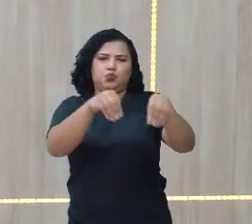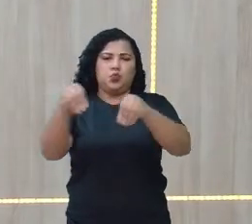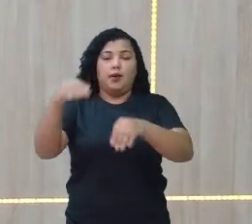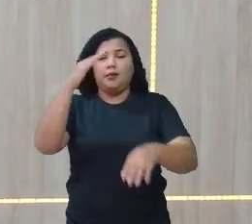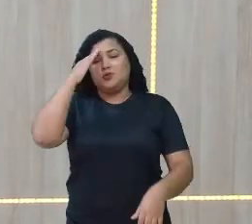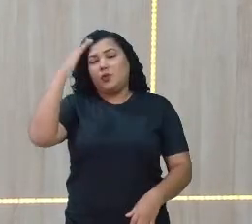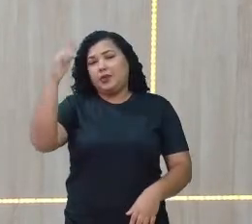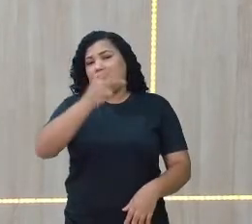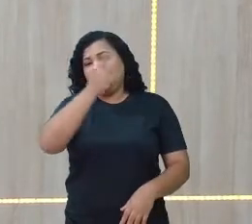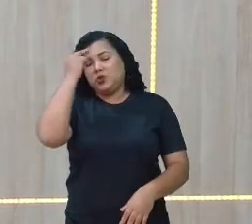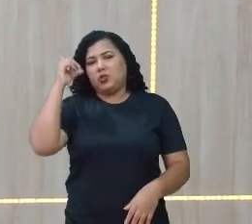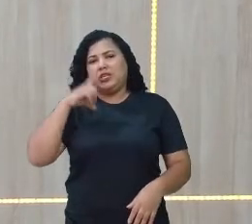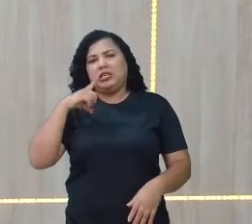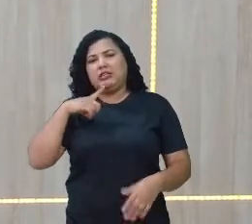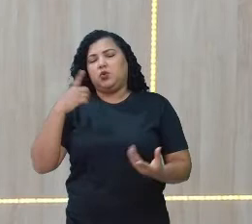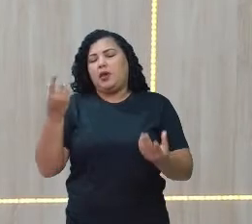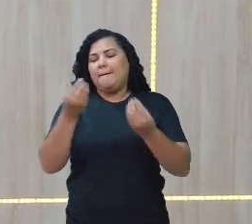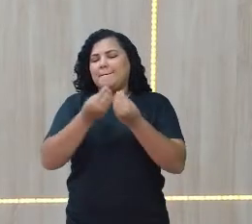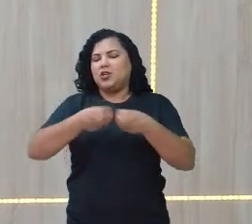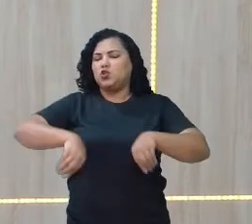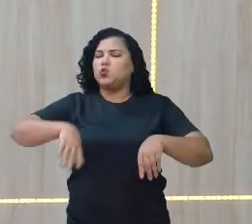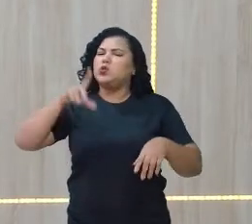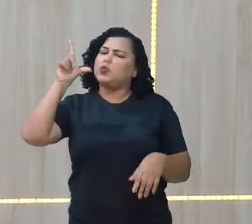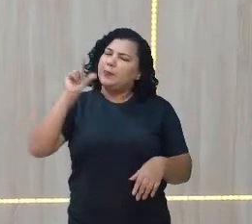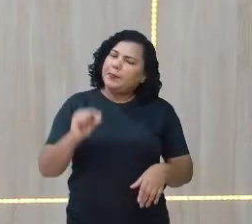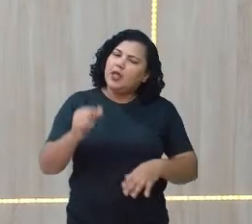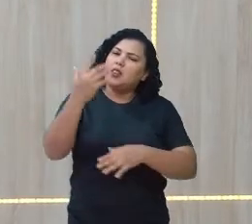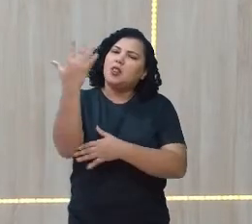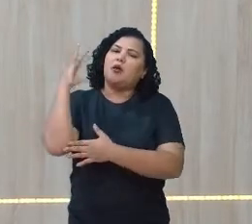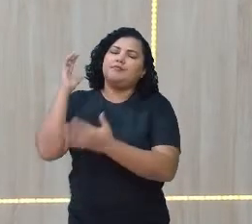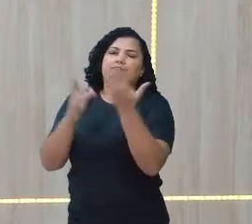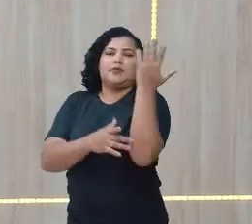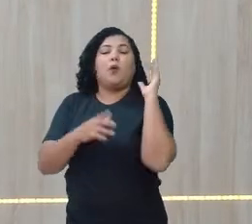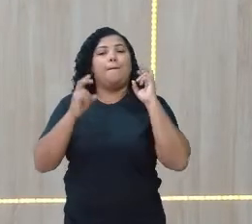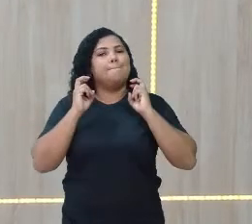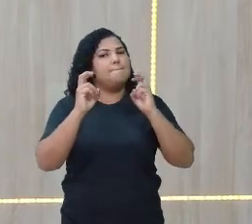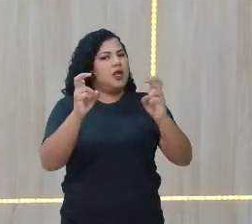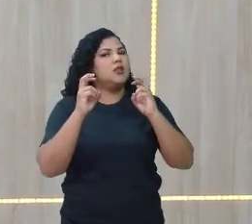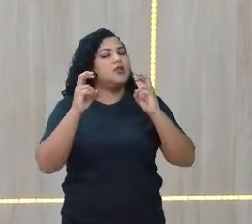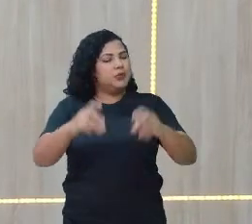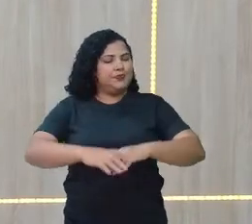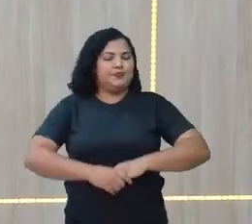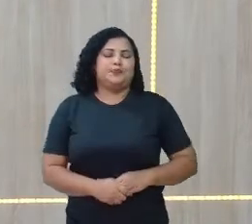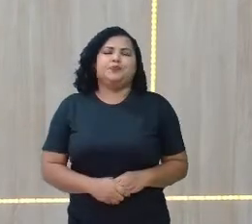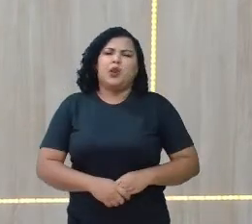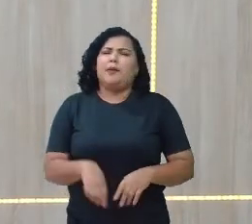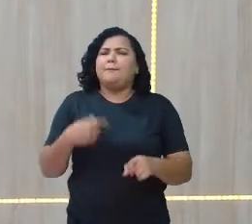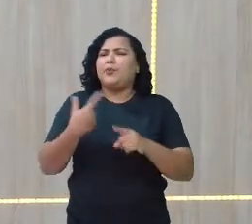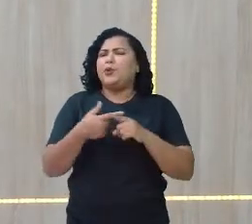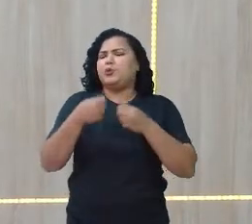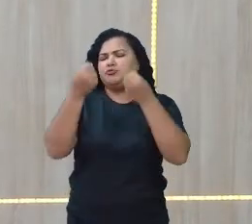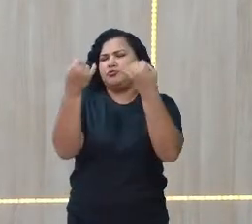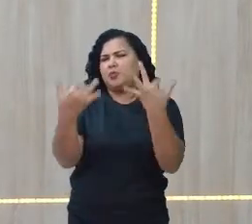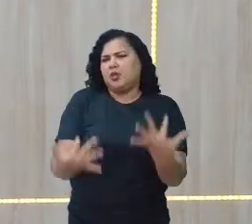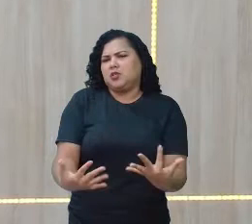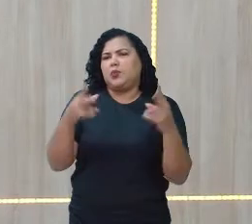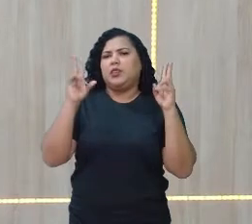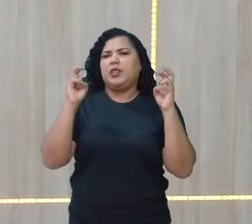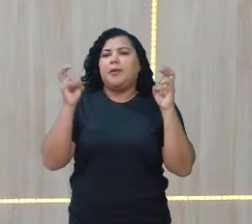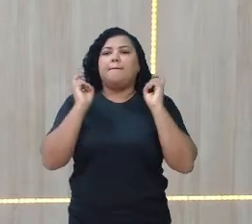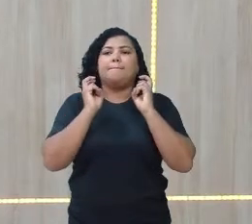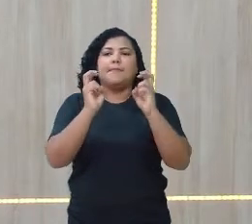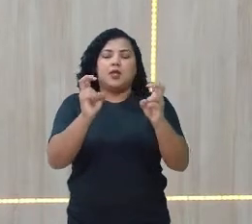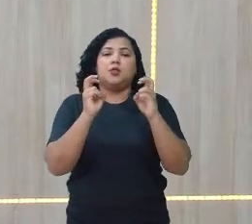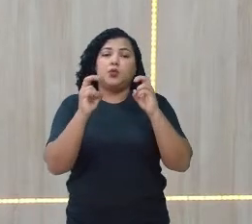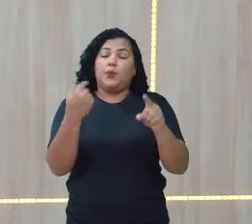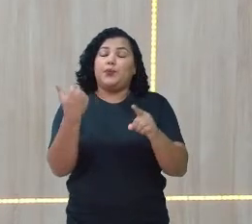têm menor impacto ambiental. O metrô seria um desses, tá bom? E aí, por que eu estou falando muito sobre o metrô, gente? Porque